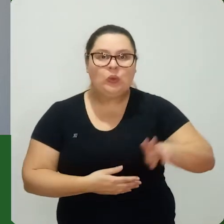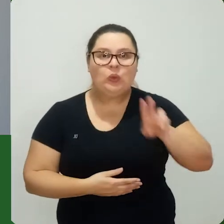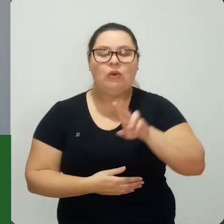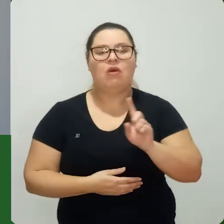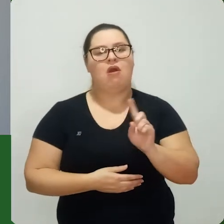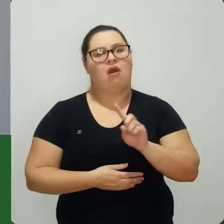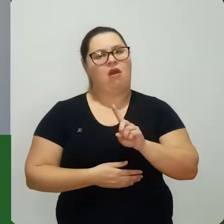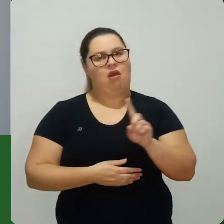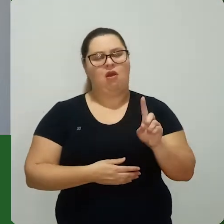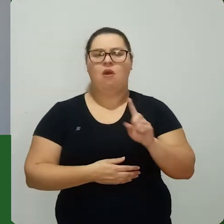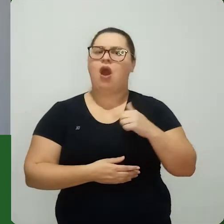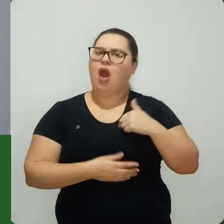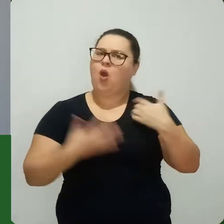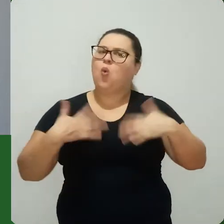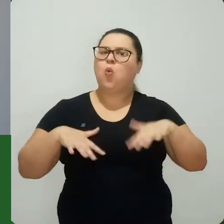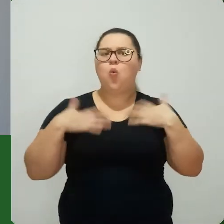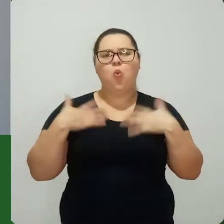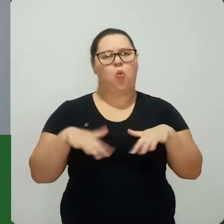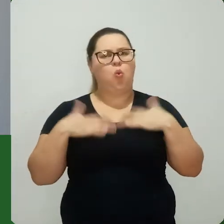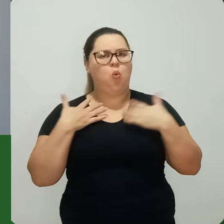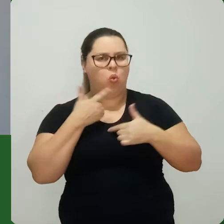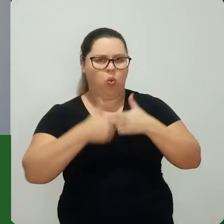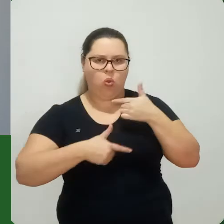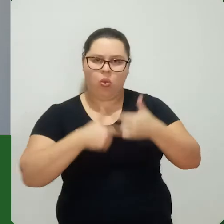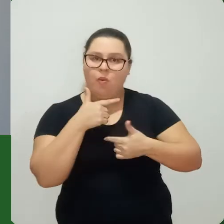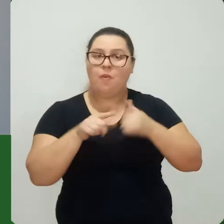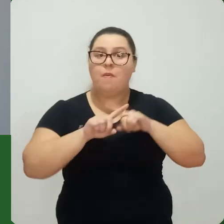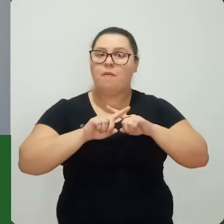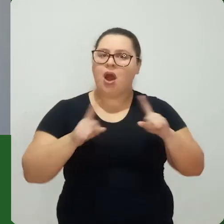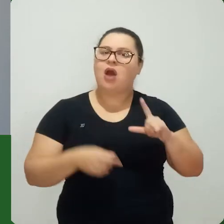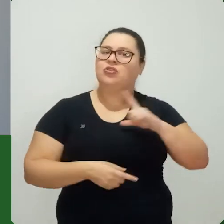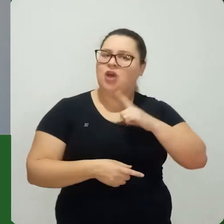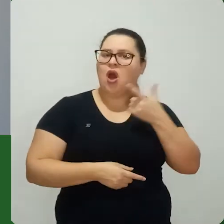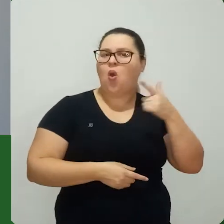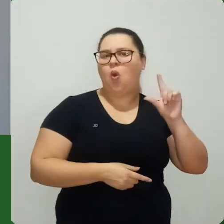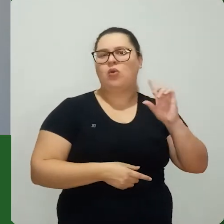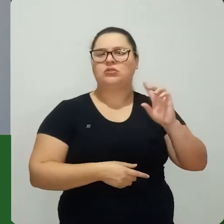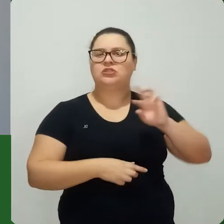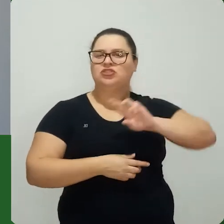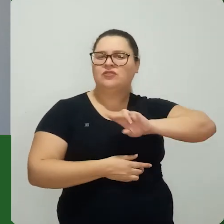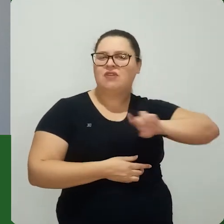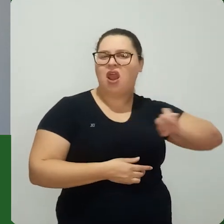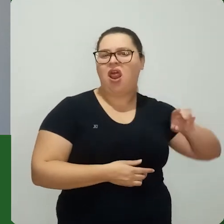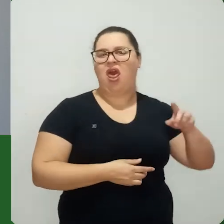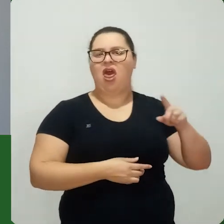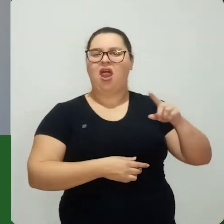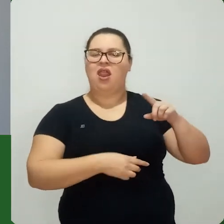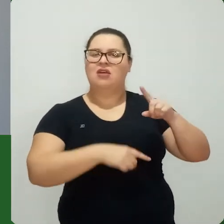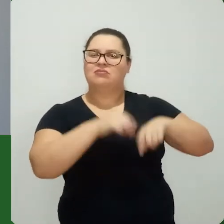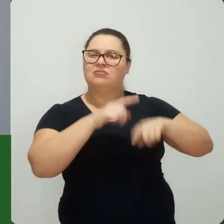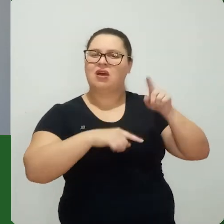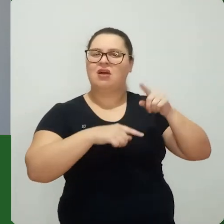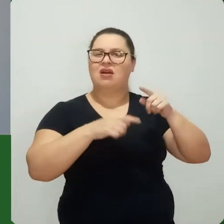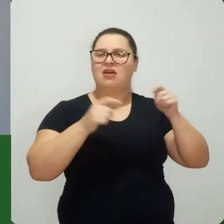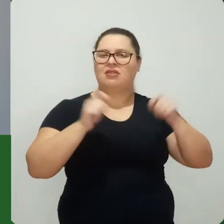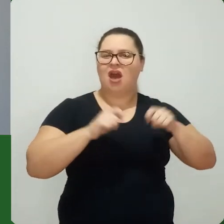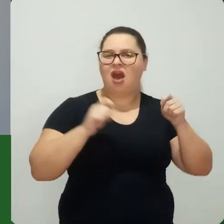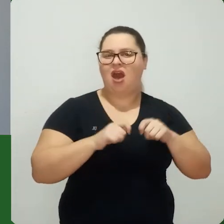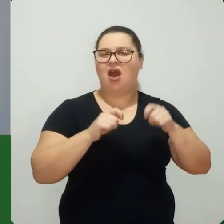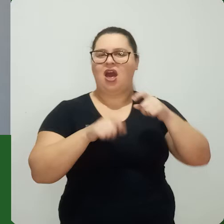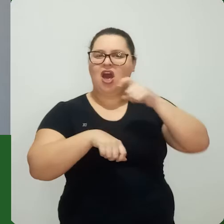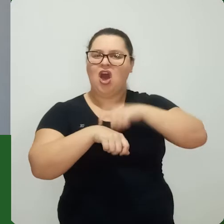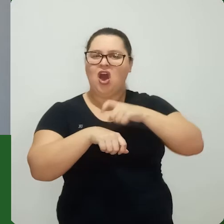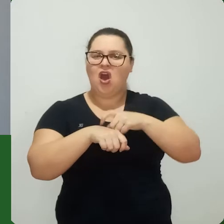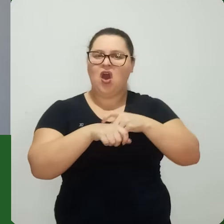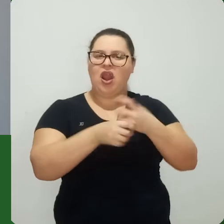trabalhoso. Mas existiam também outras técnicas no momento da revelação para que você conseguisse dar um ar diferente para sua